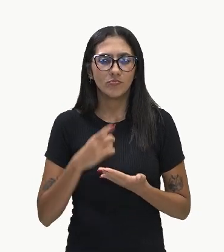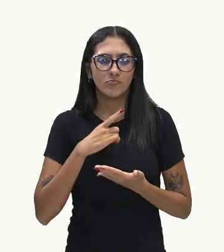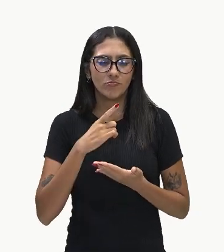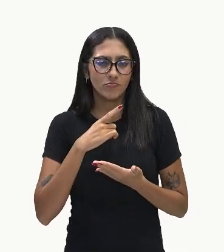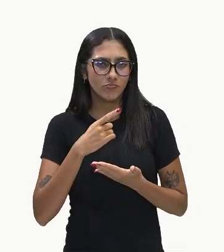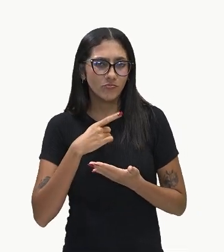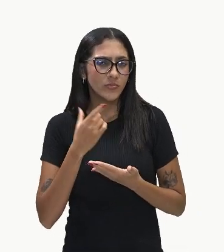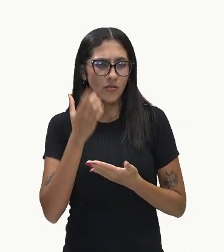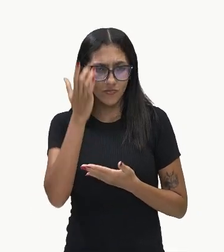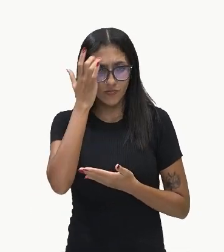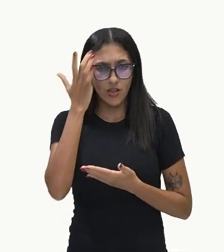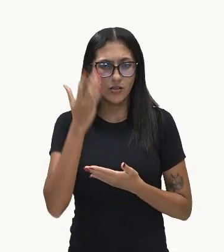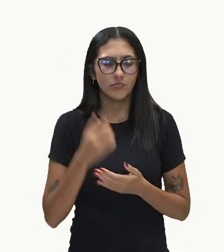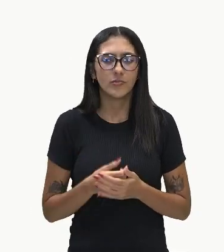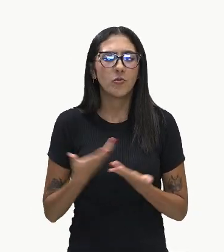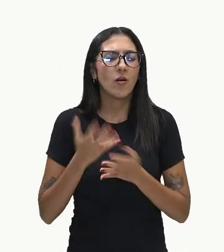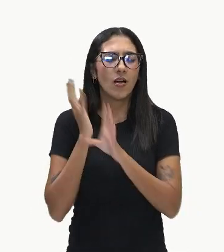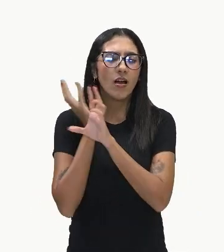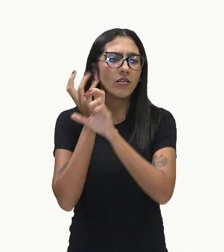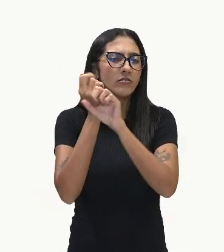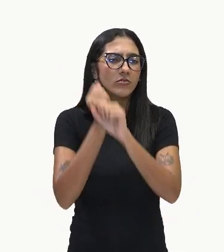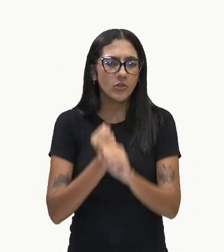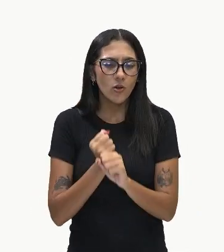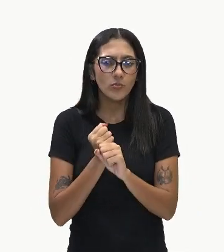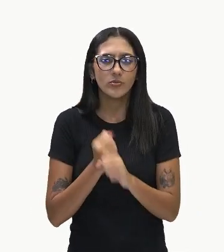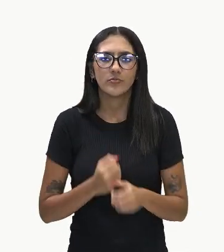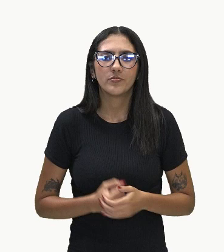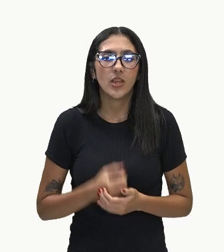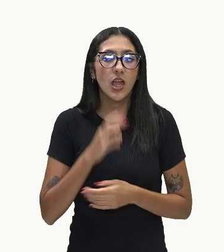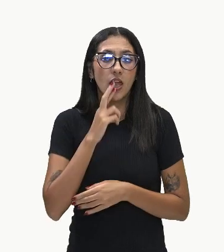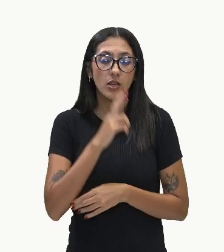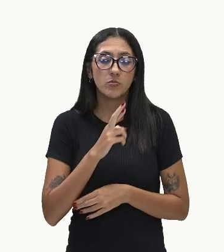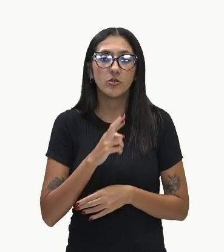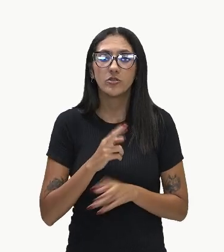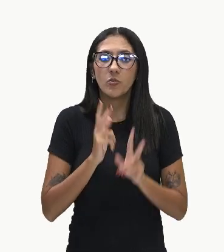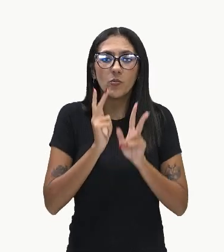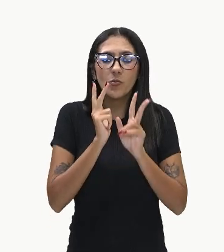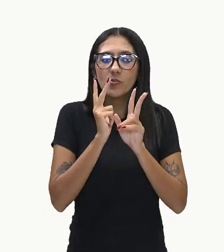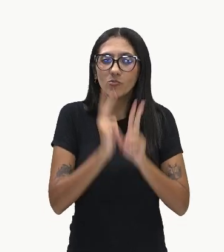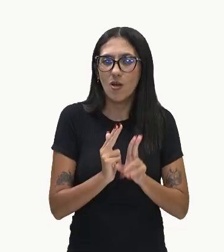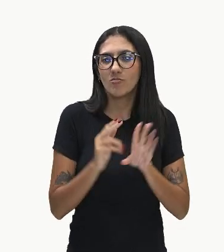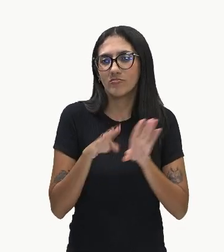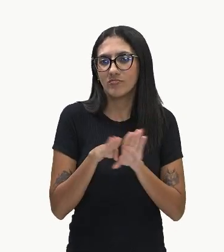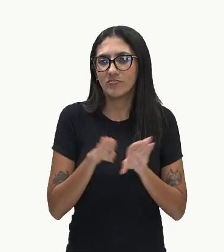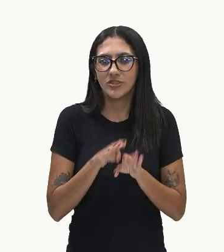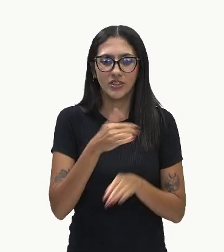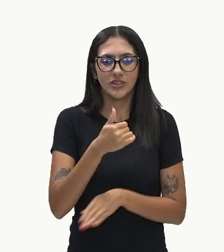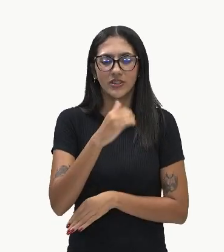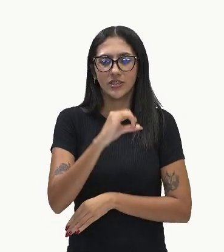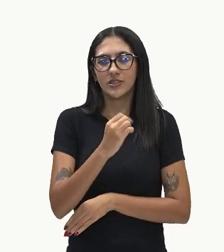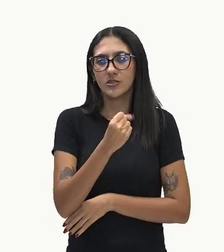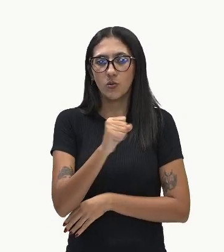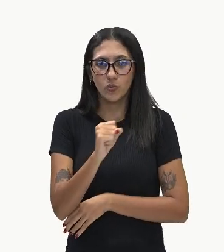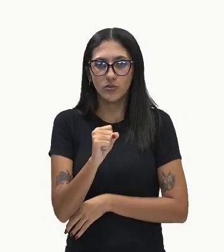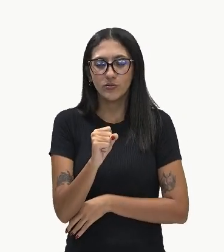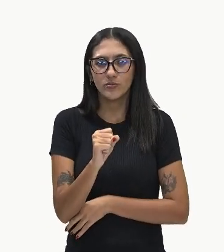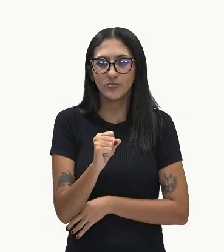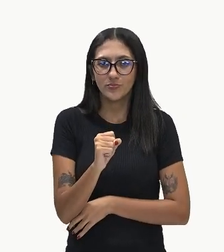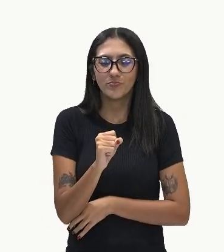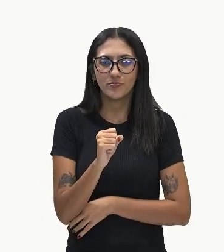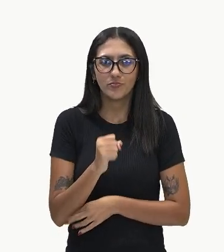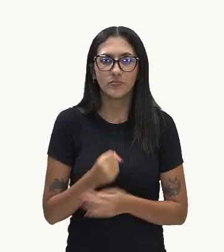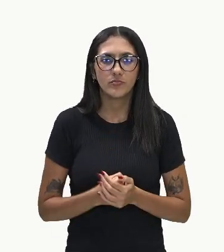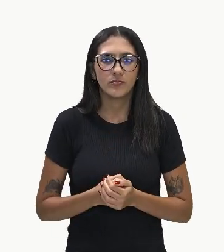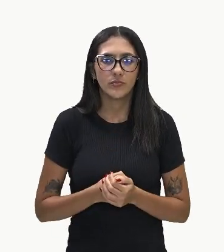é que daria? O resultado vai dar o mesmo. Tá? 3